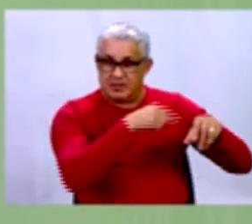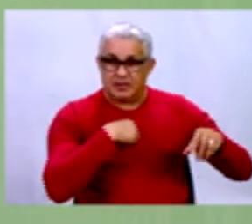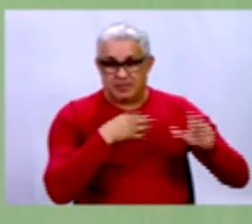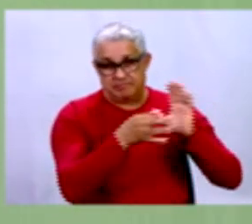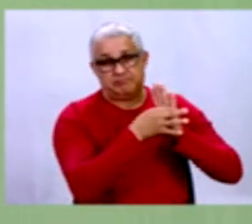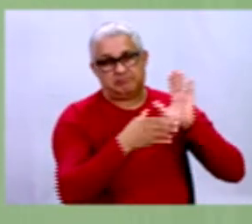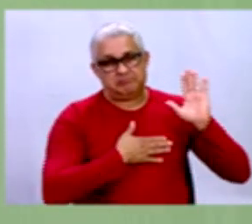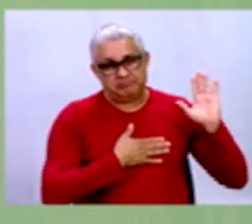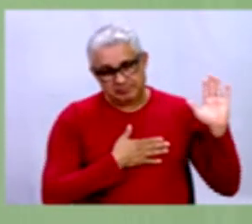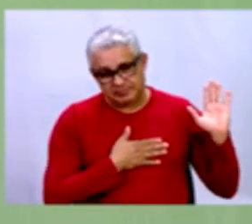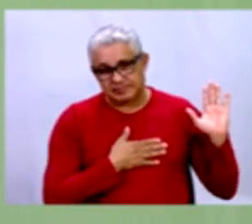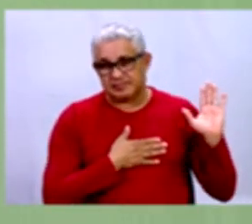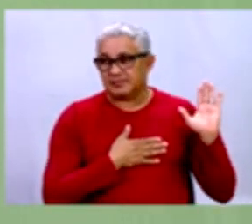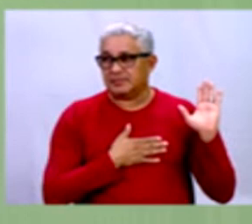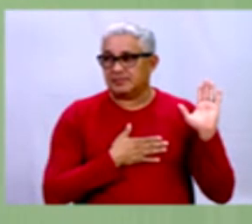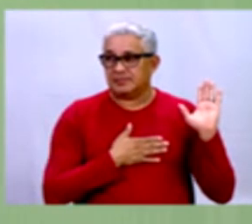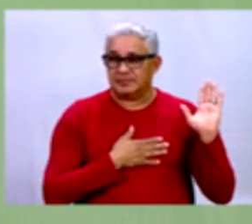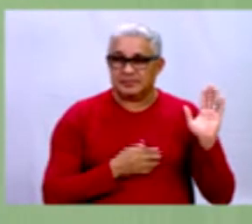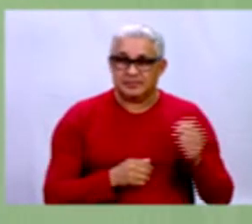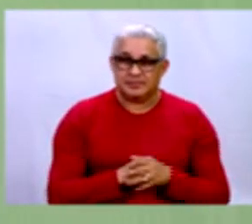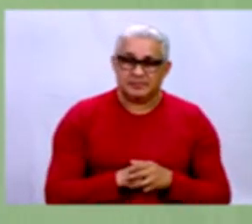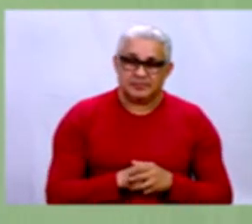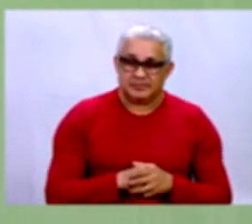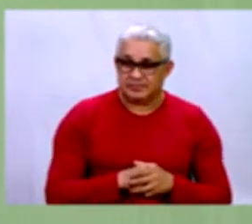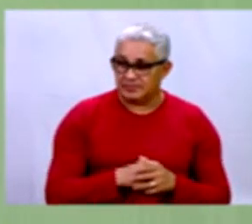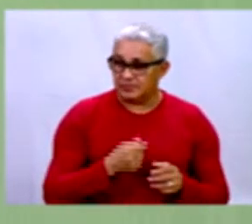opinião. Vamos ver quanto que ficaria